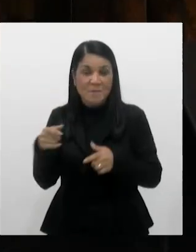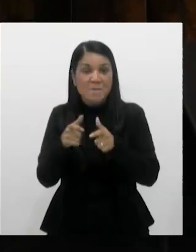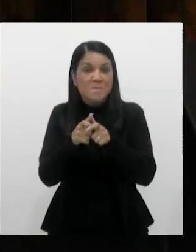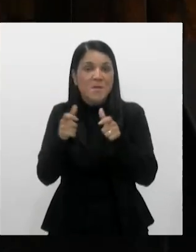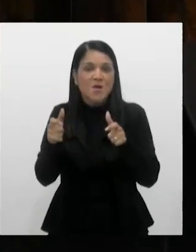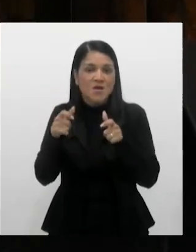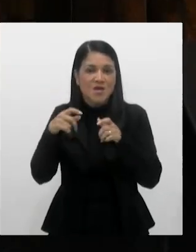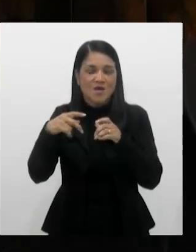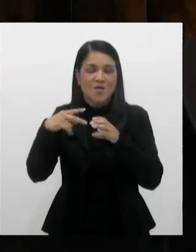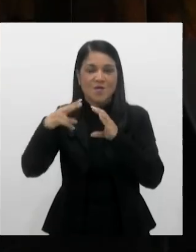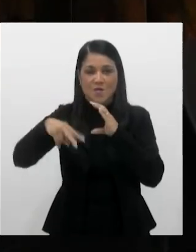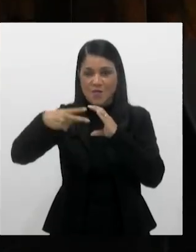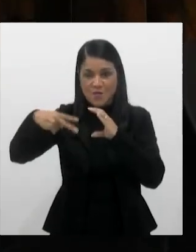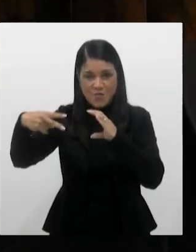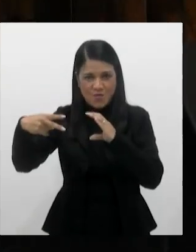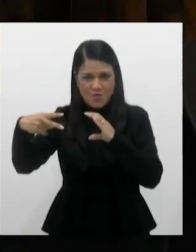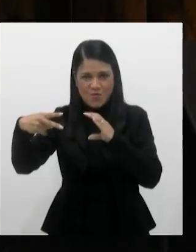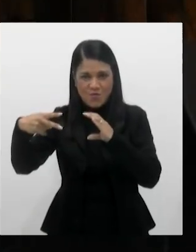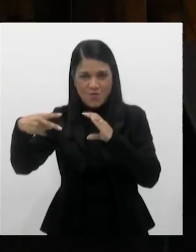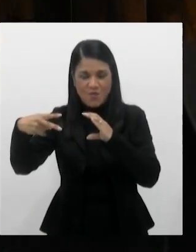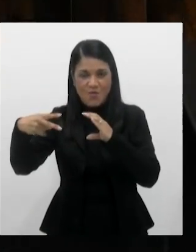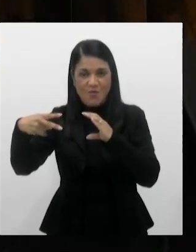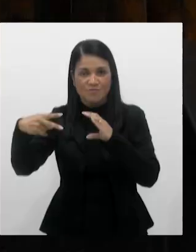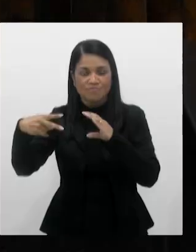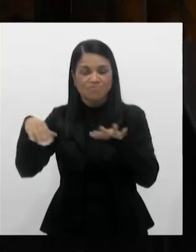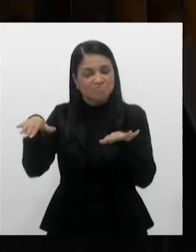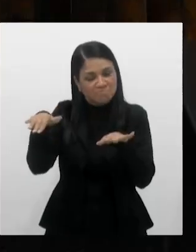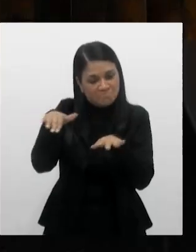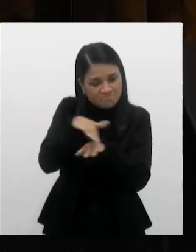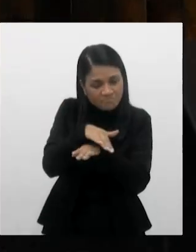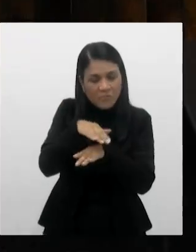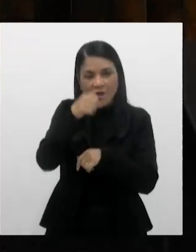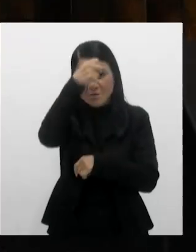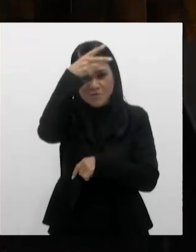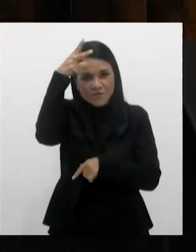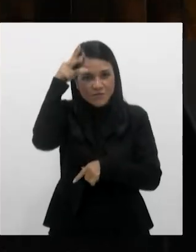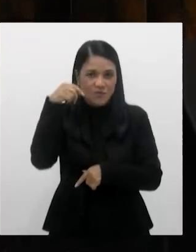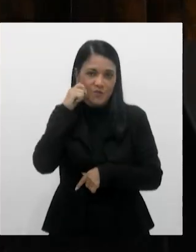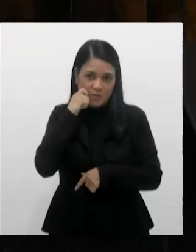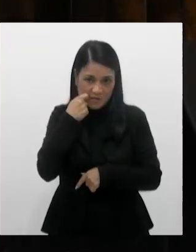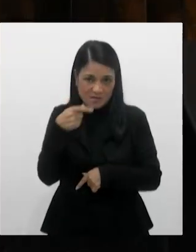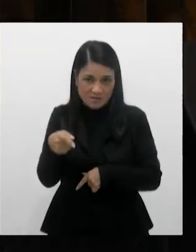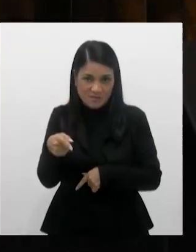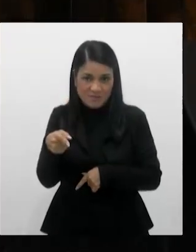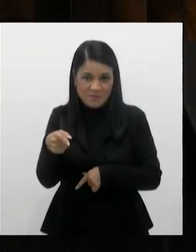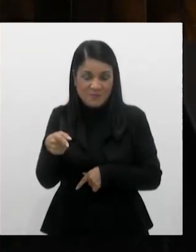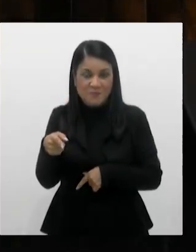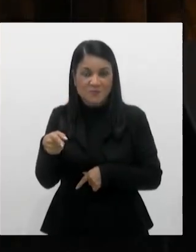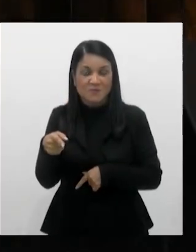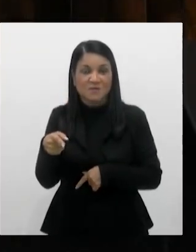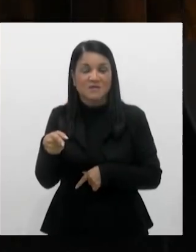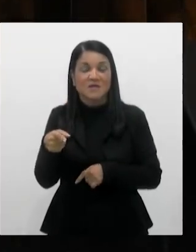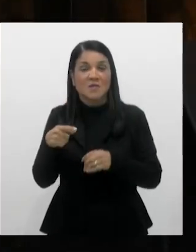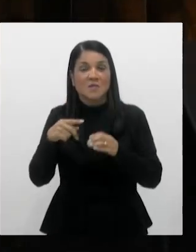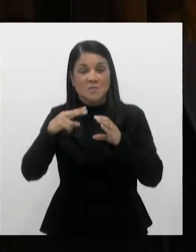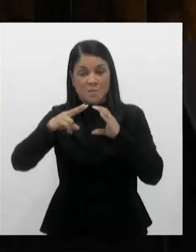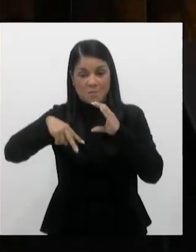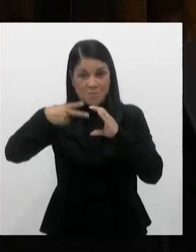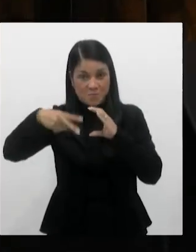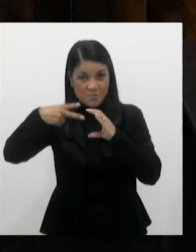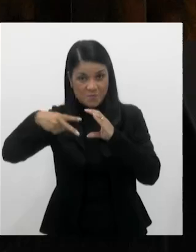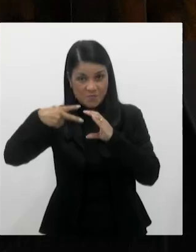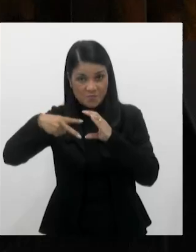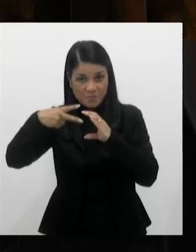parte submissa ao seu Eduardo Paes, é isso mesmo, uma Câmara de Vereadores que